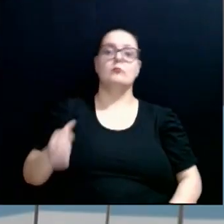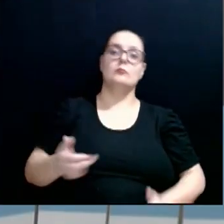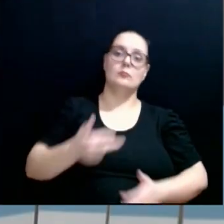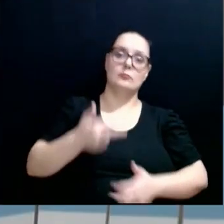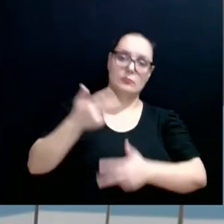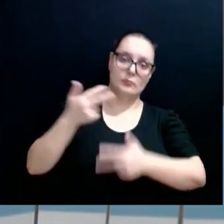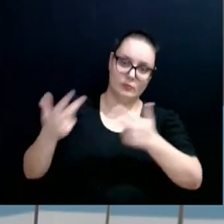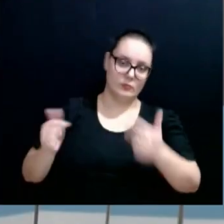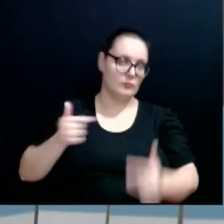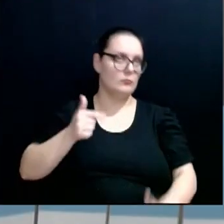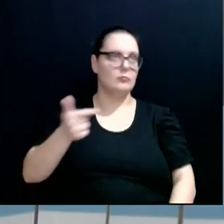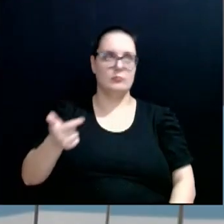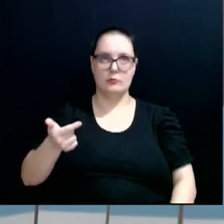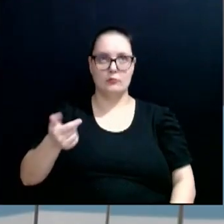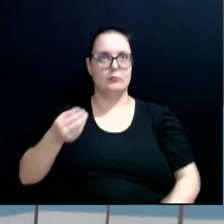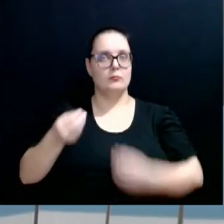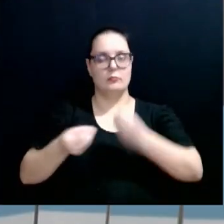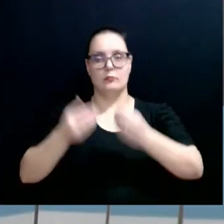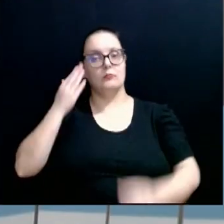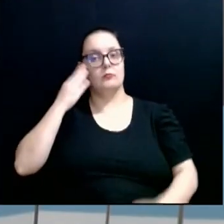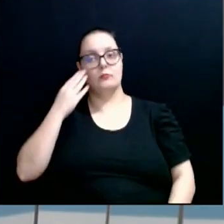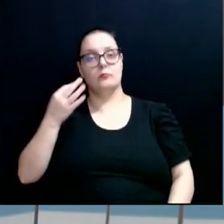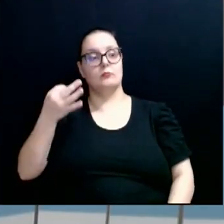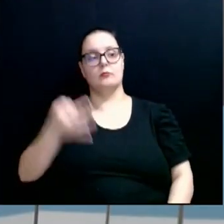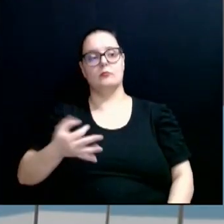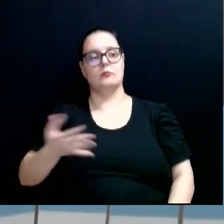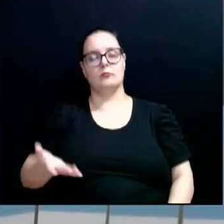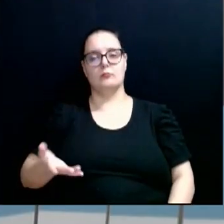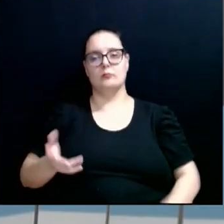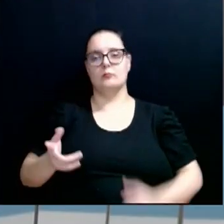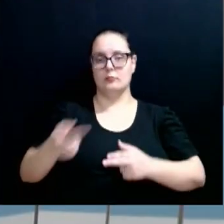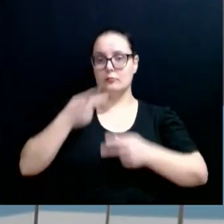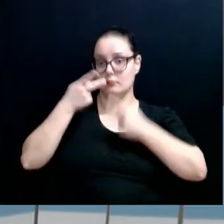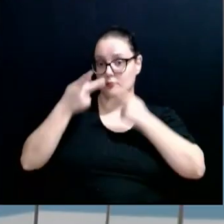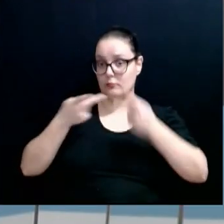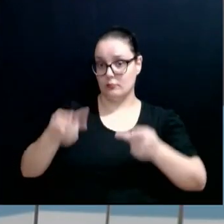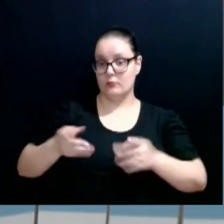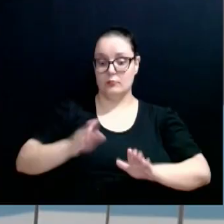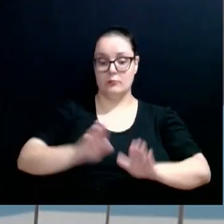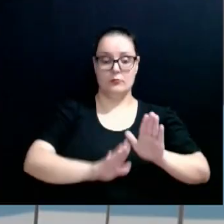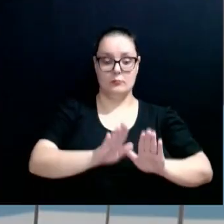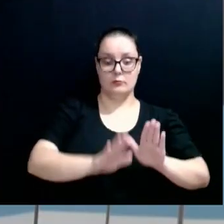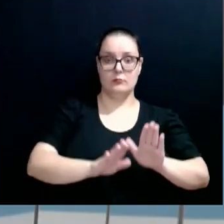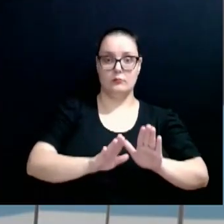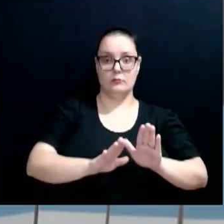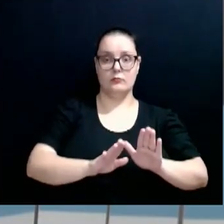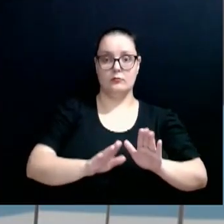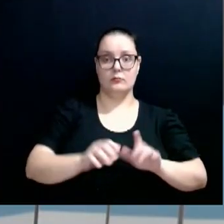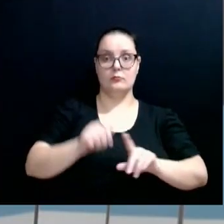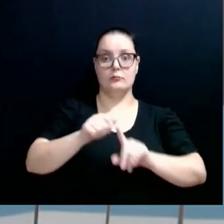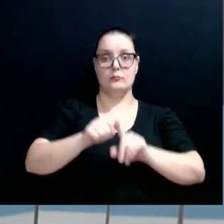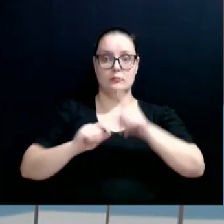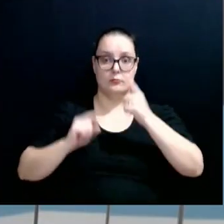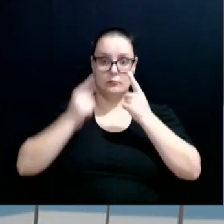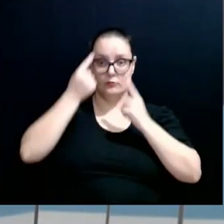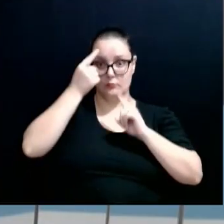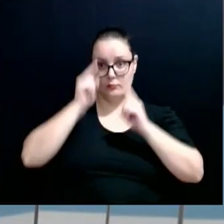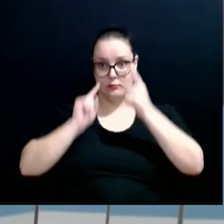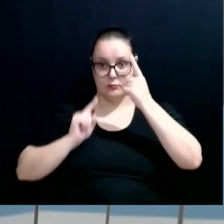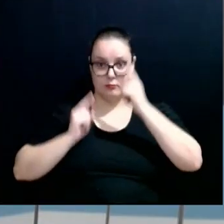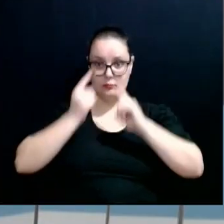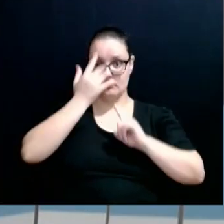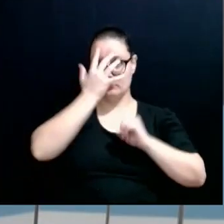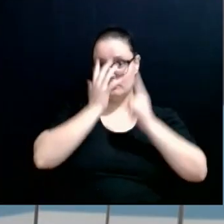dizer como a gente vai falar mais à frente, mas a licitação está prevista para o mês de fevereiro, né? Para o dia 10 e dia